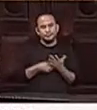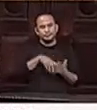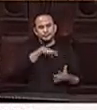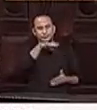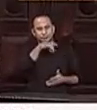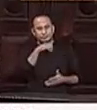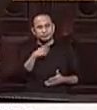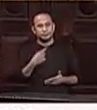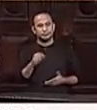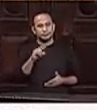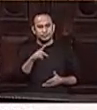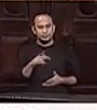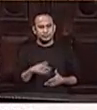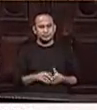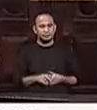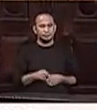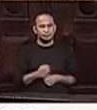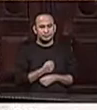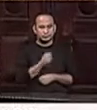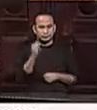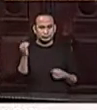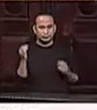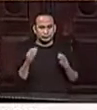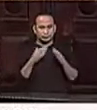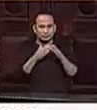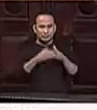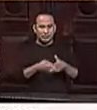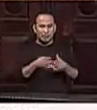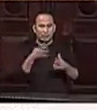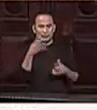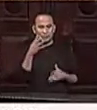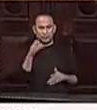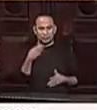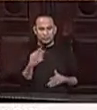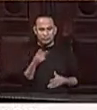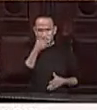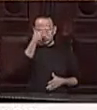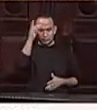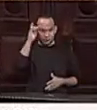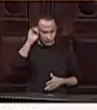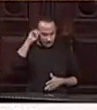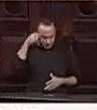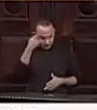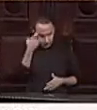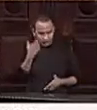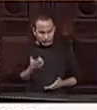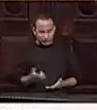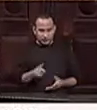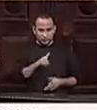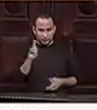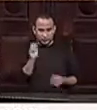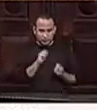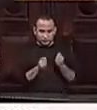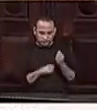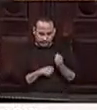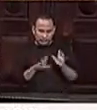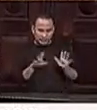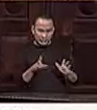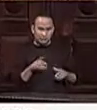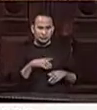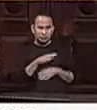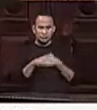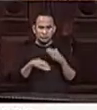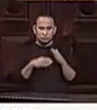cais, onde desembarcaram quase 4 milhões de negros escravizados, não escravos, são escravizados, né, em todas